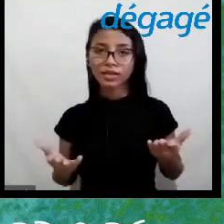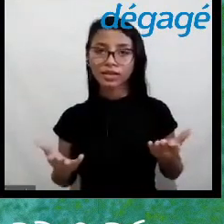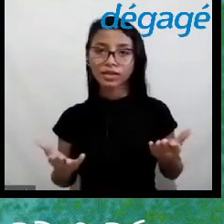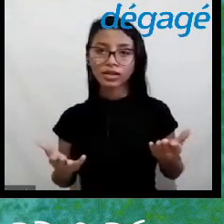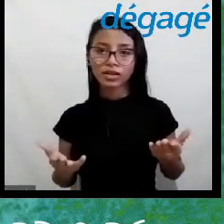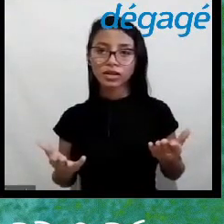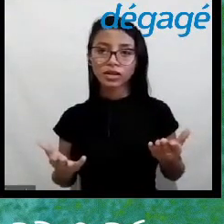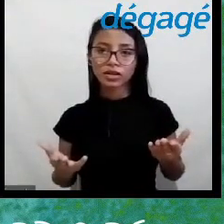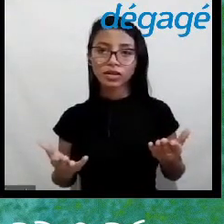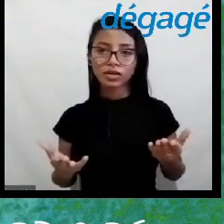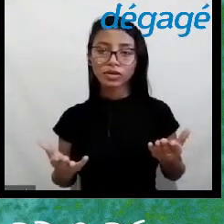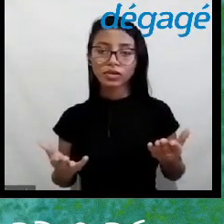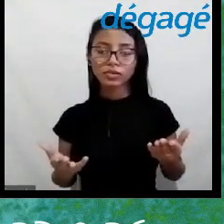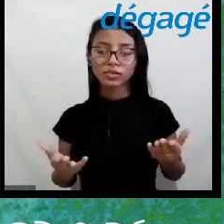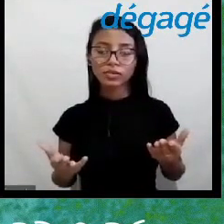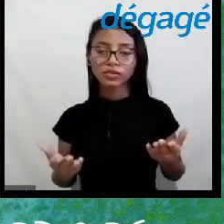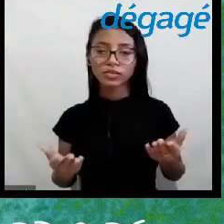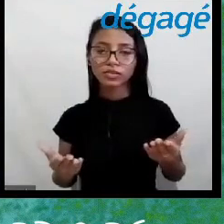pouco técnica,